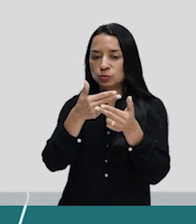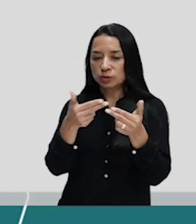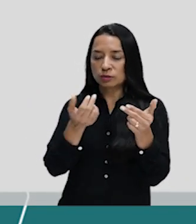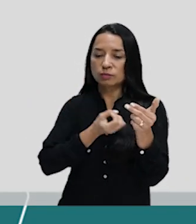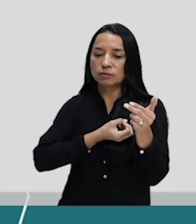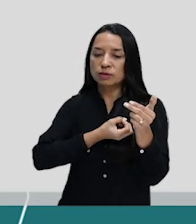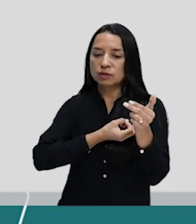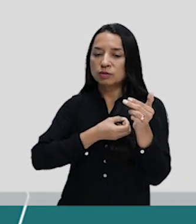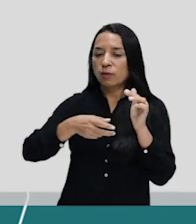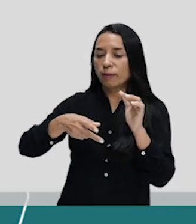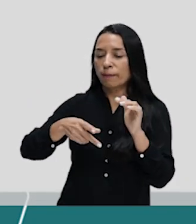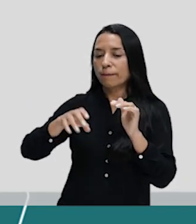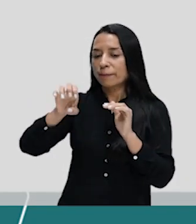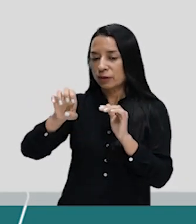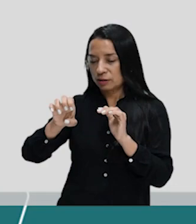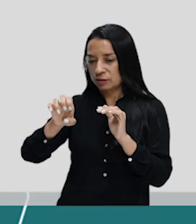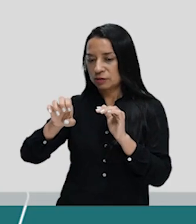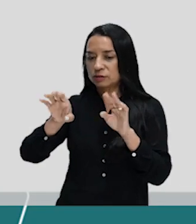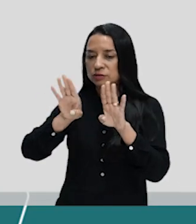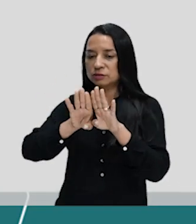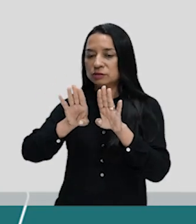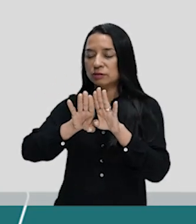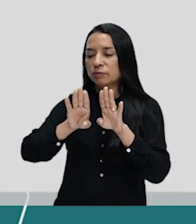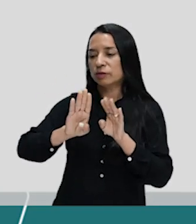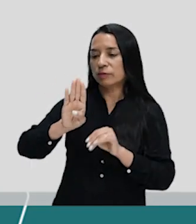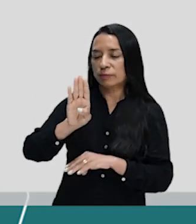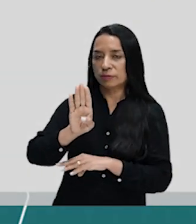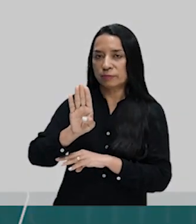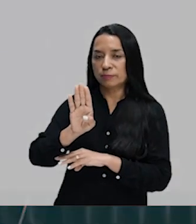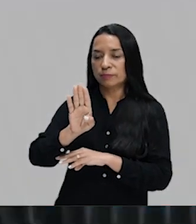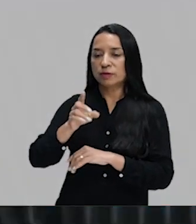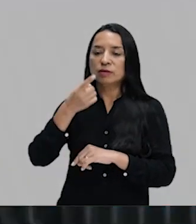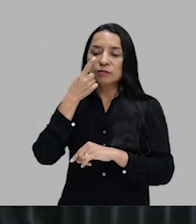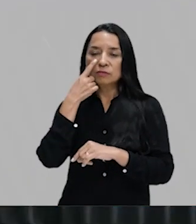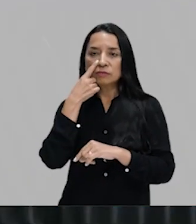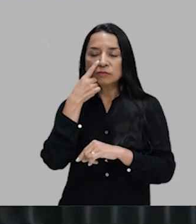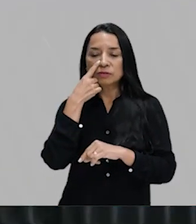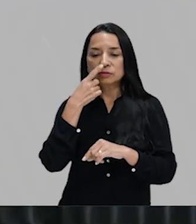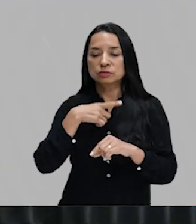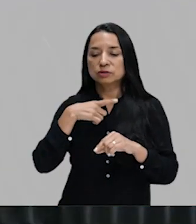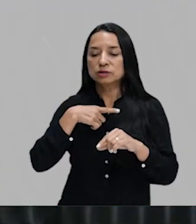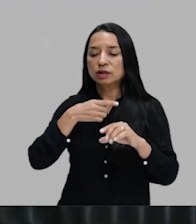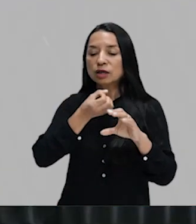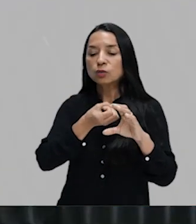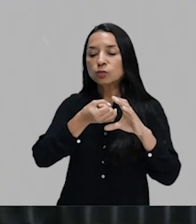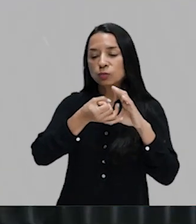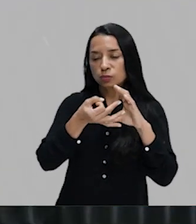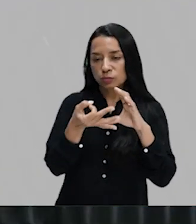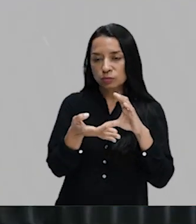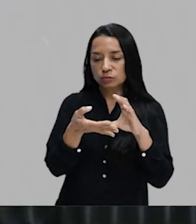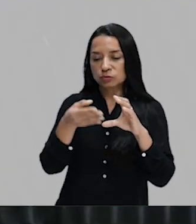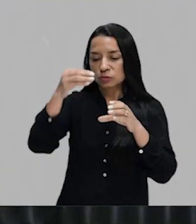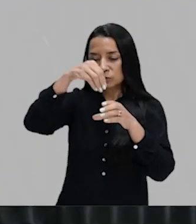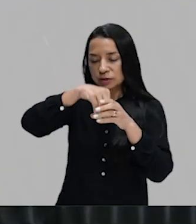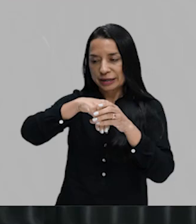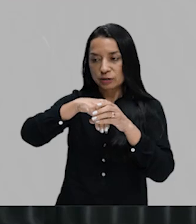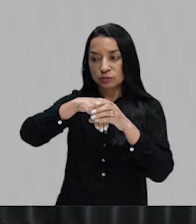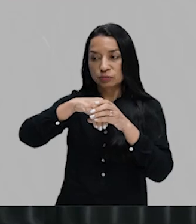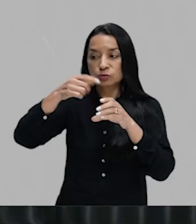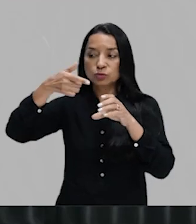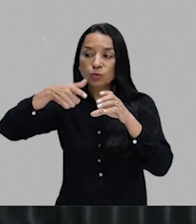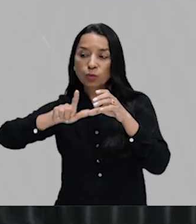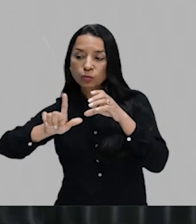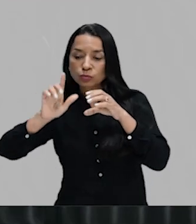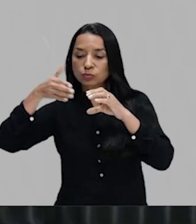de A pertence também a B. Então, veja, eu tenho um conjunto dentro de um outro